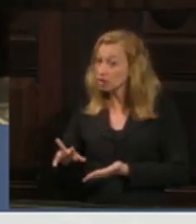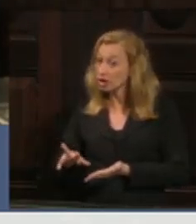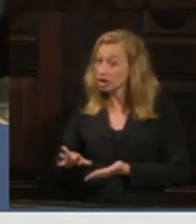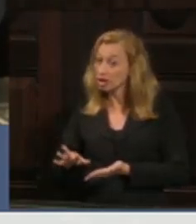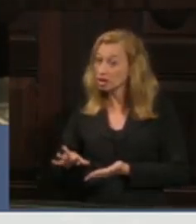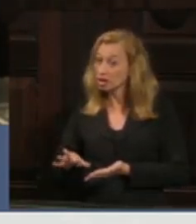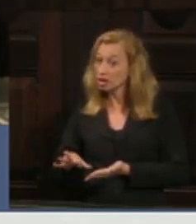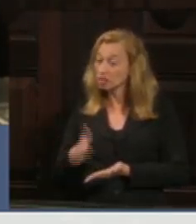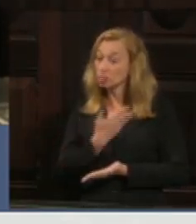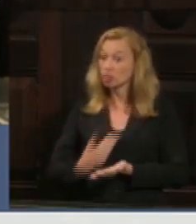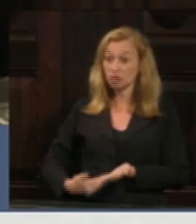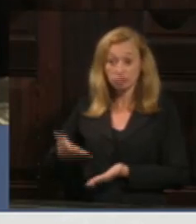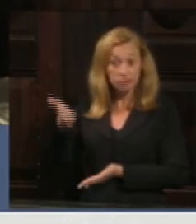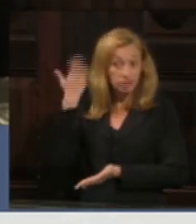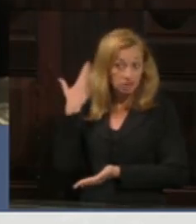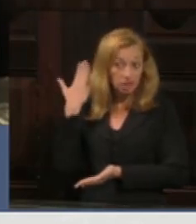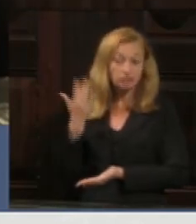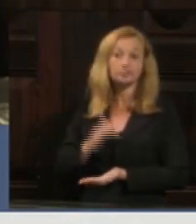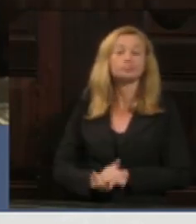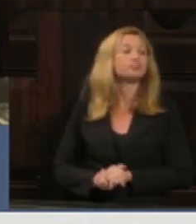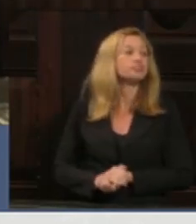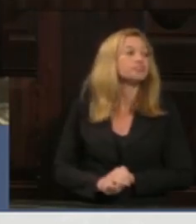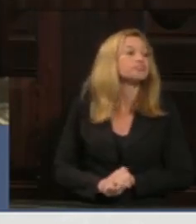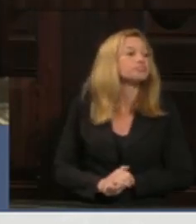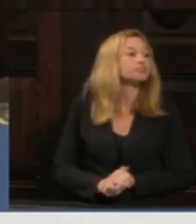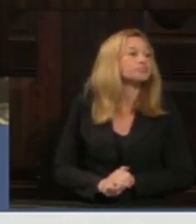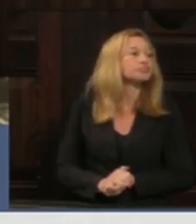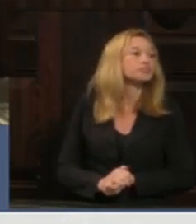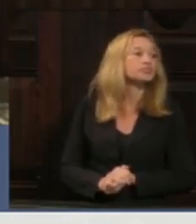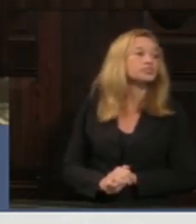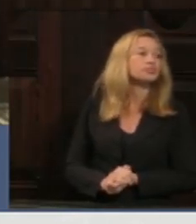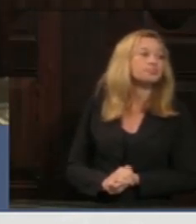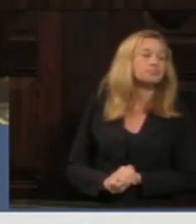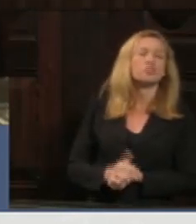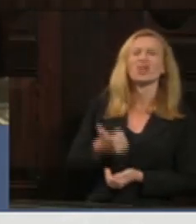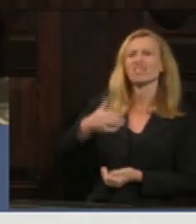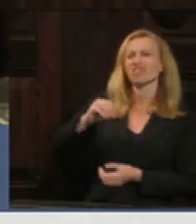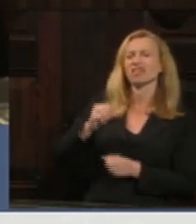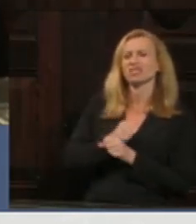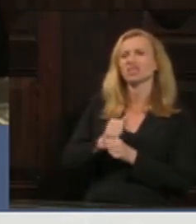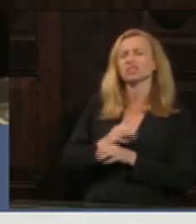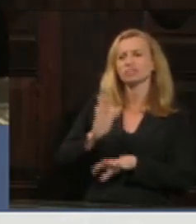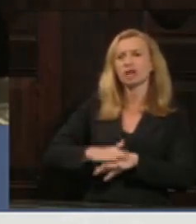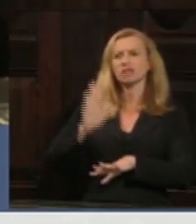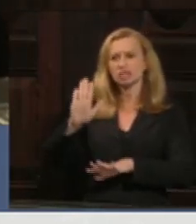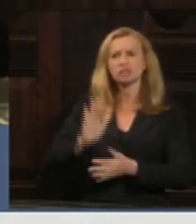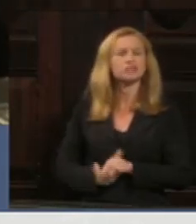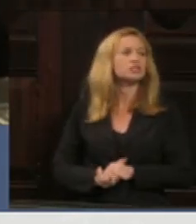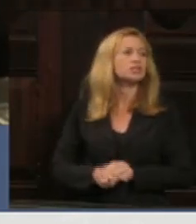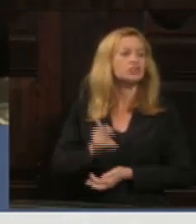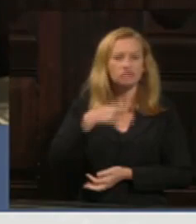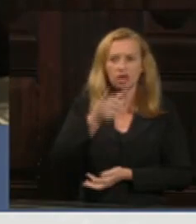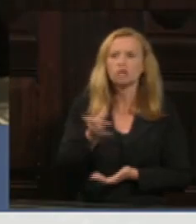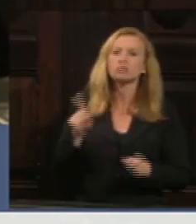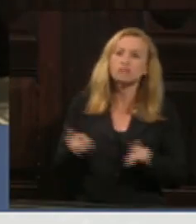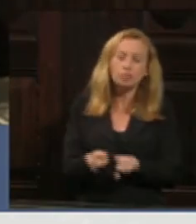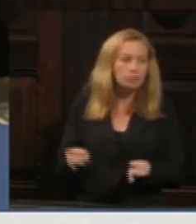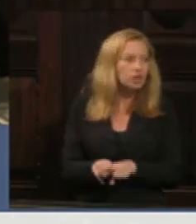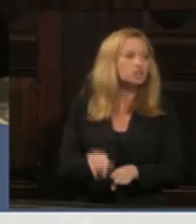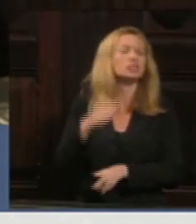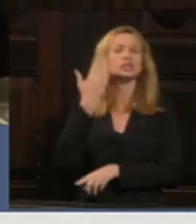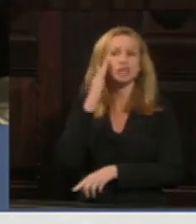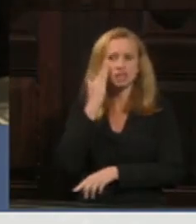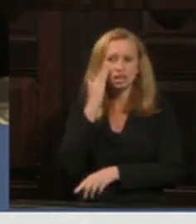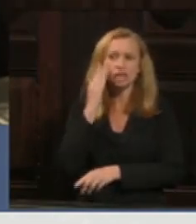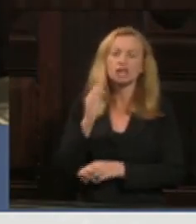desta tendência, que foi prevalente no estado do Rio de Janeiro durante mais de 10 anos, afirmou também que entendia como responsabilidade